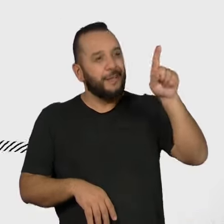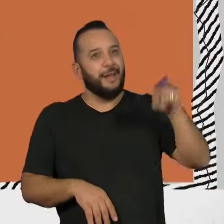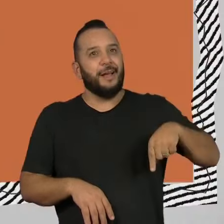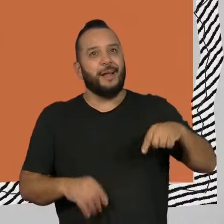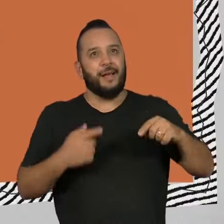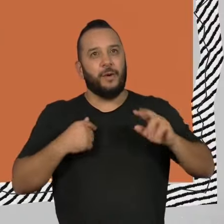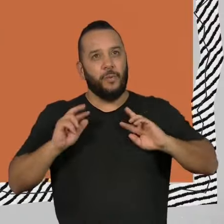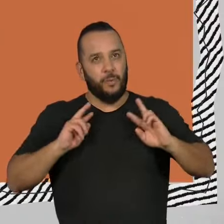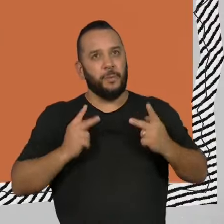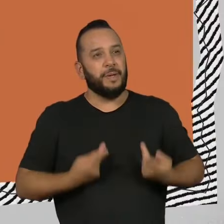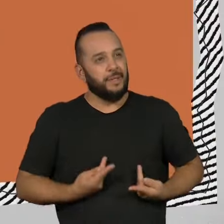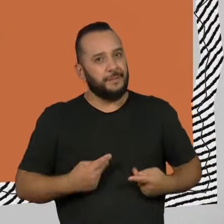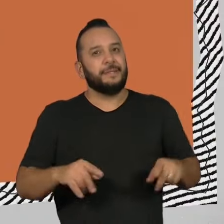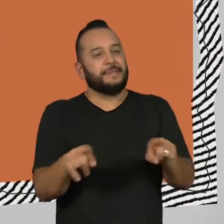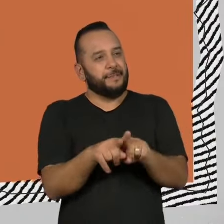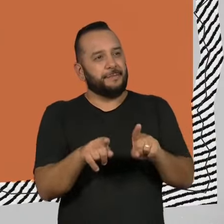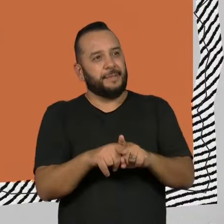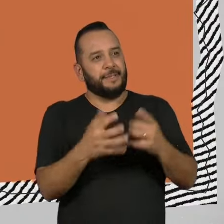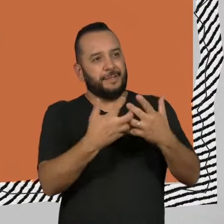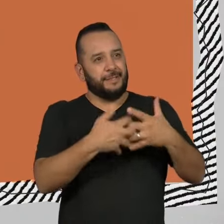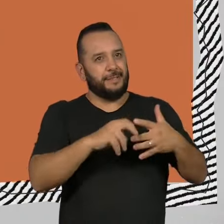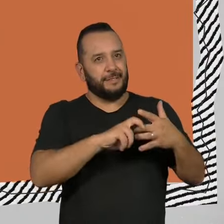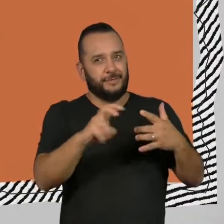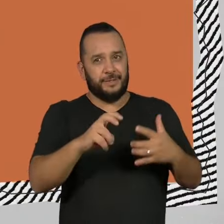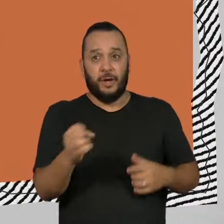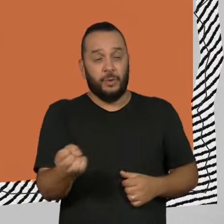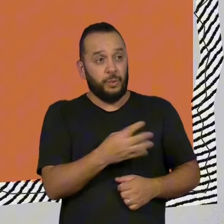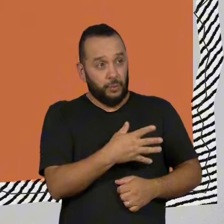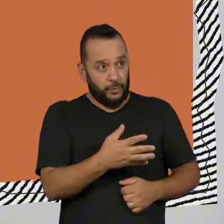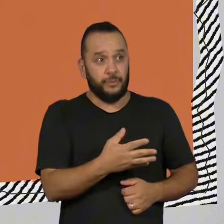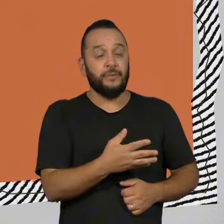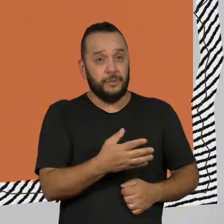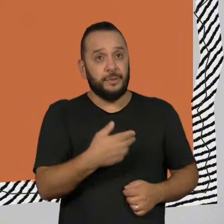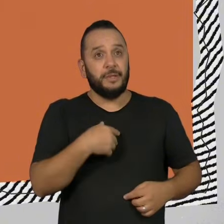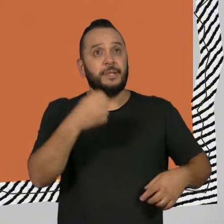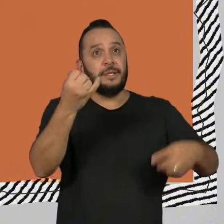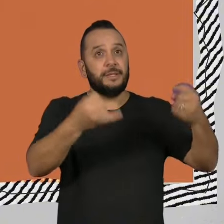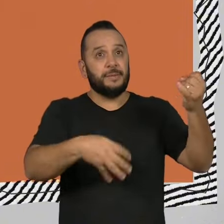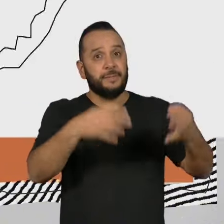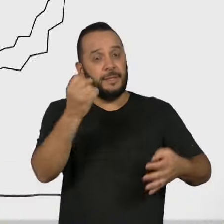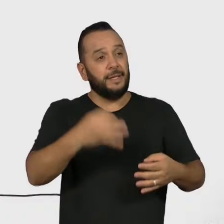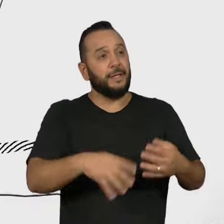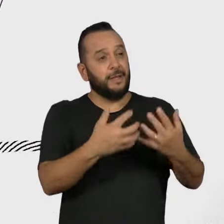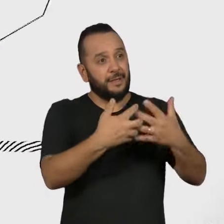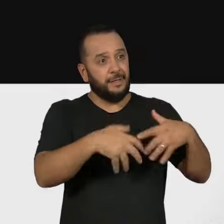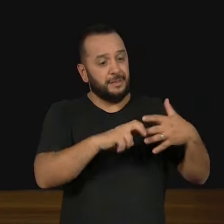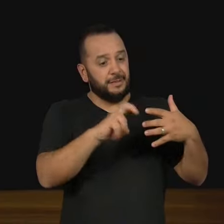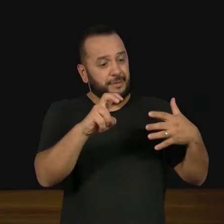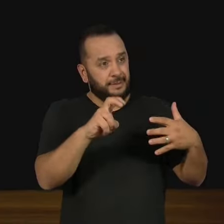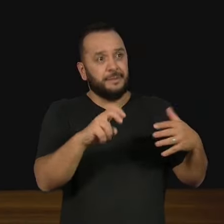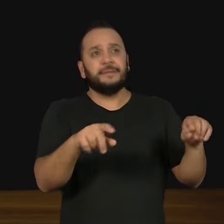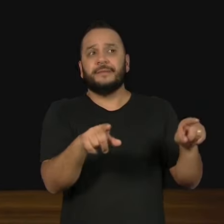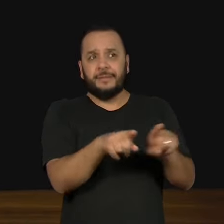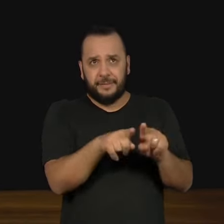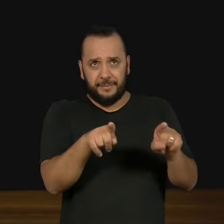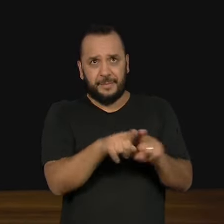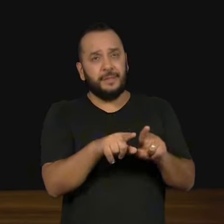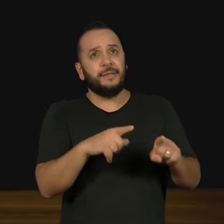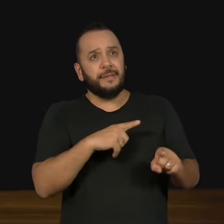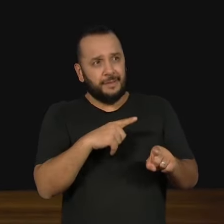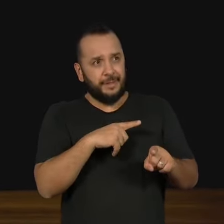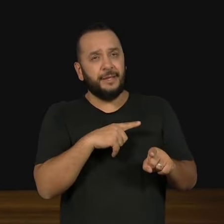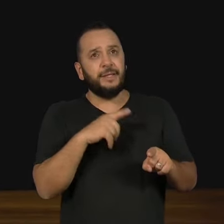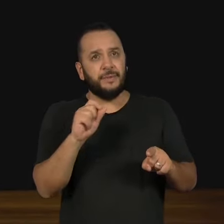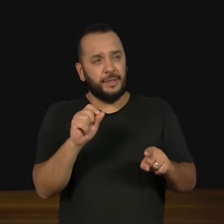inteligência artificial Esse álbum novo ele não só fala de Iá ele tem participação mesmo né